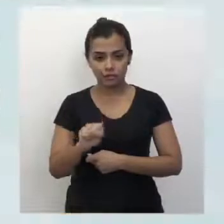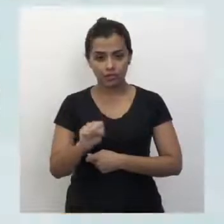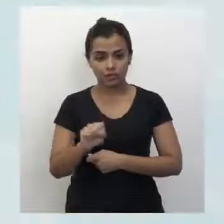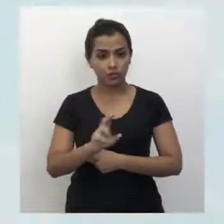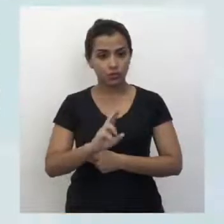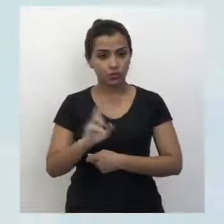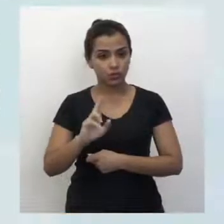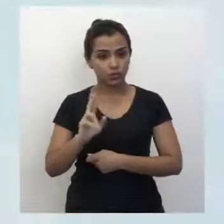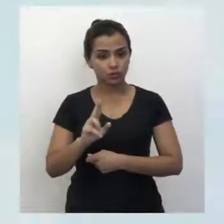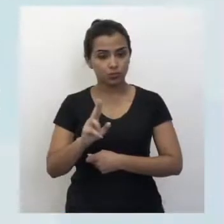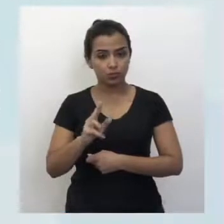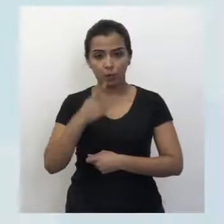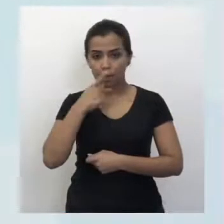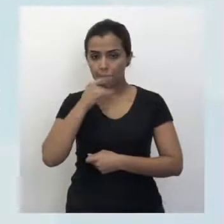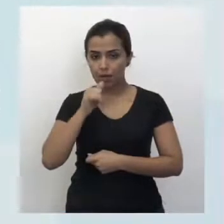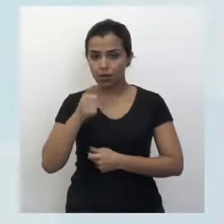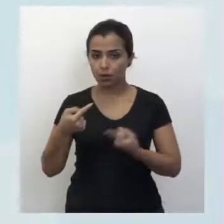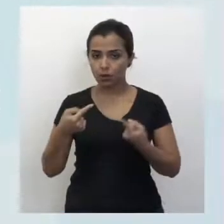contra Mãe.